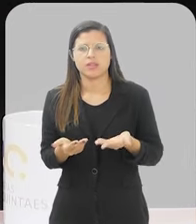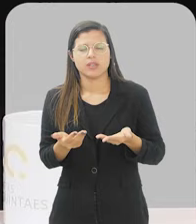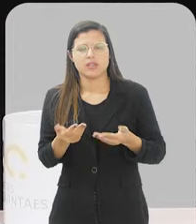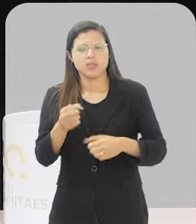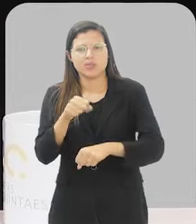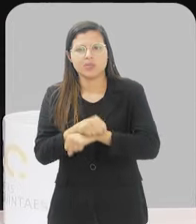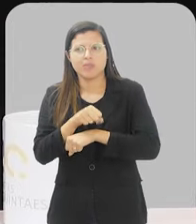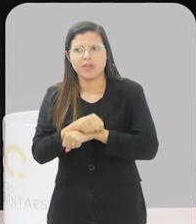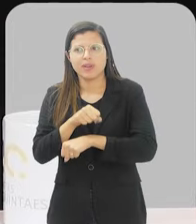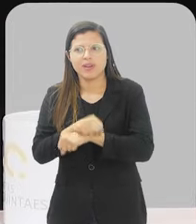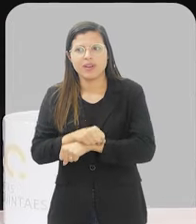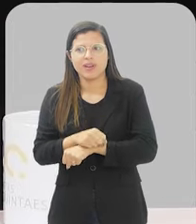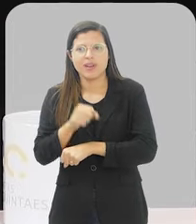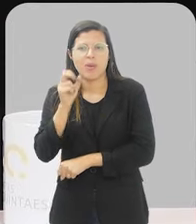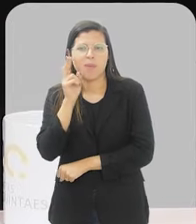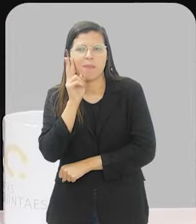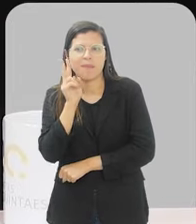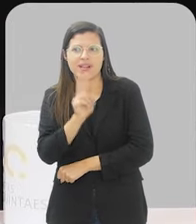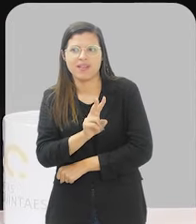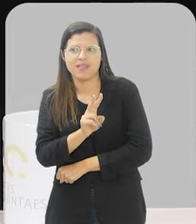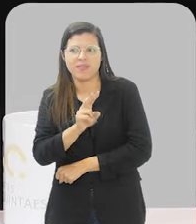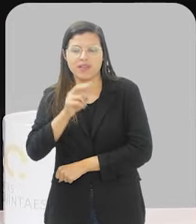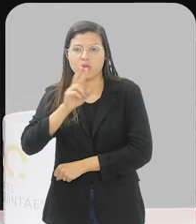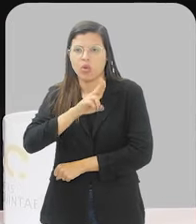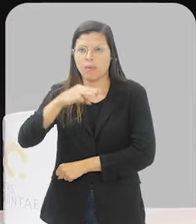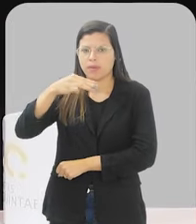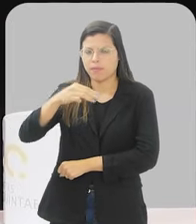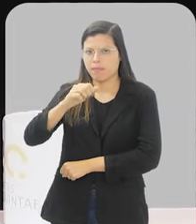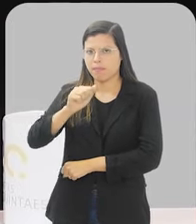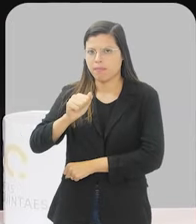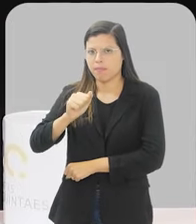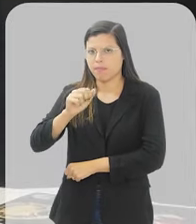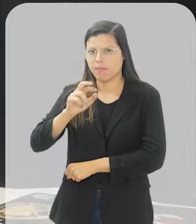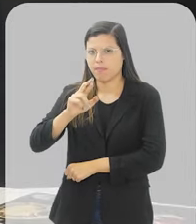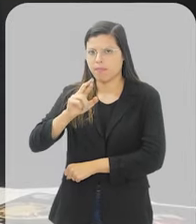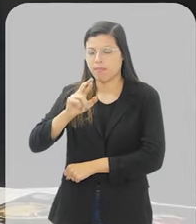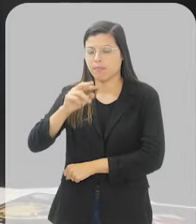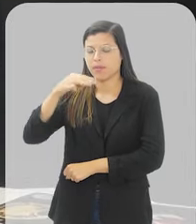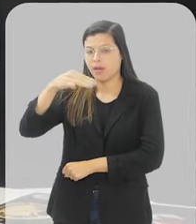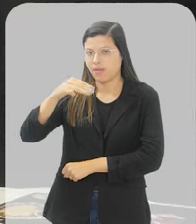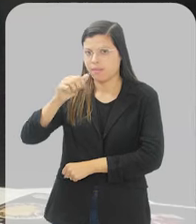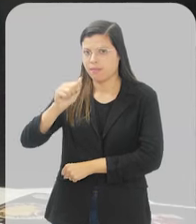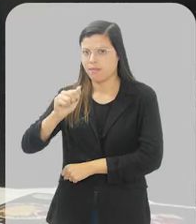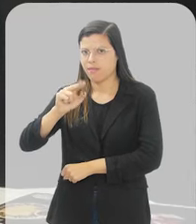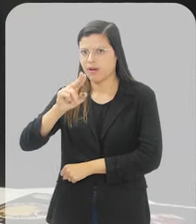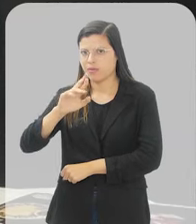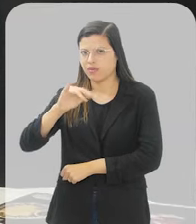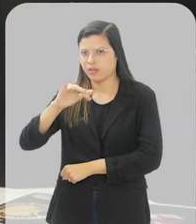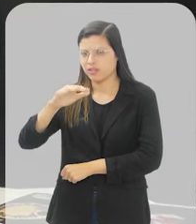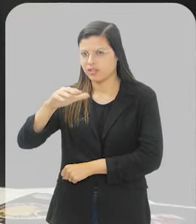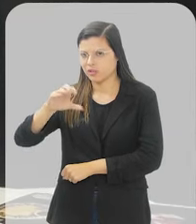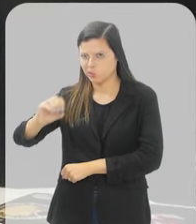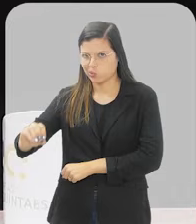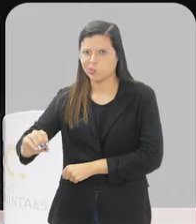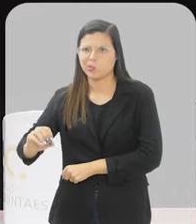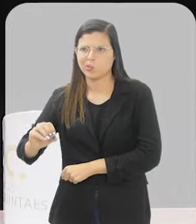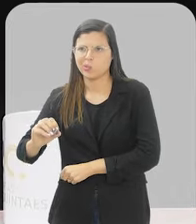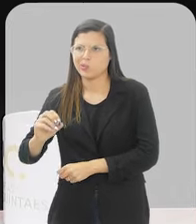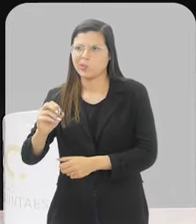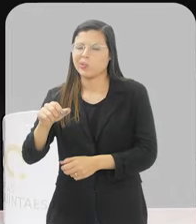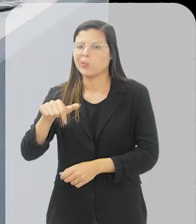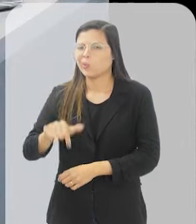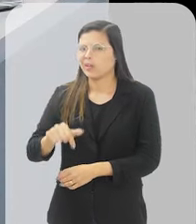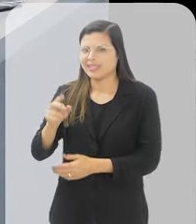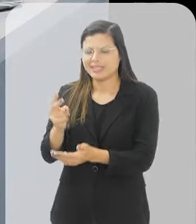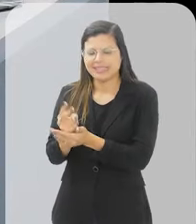esperando para ver passar. Se chama Maurício Pina. Grande amigo. Entendeu? Sempre quis trazer o